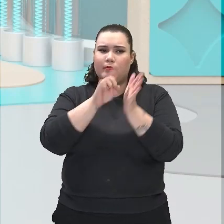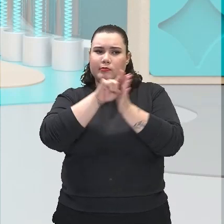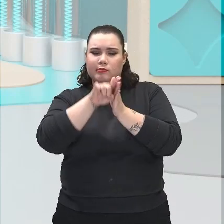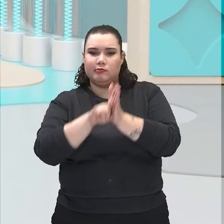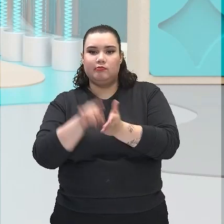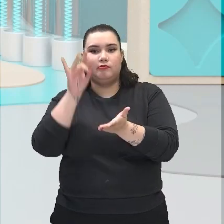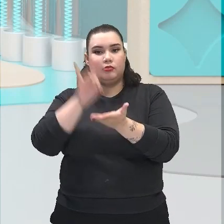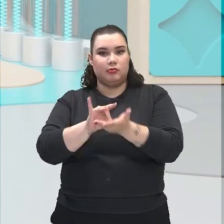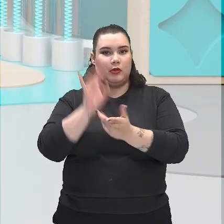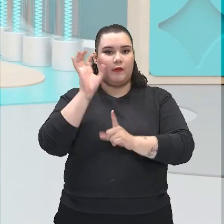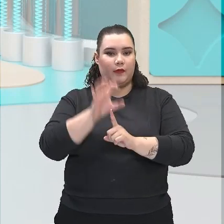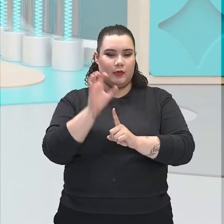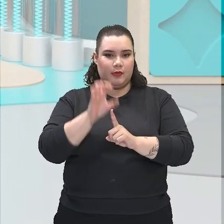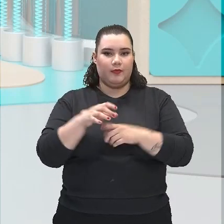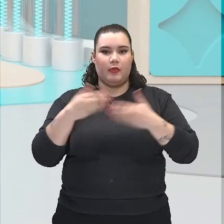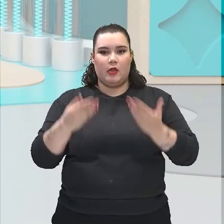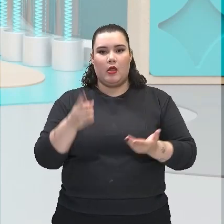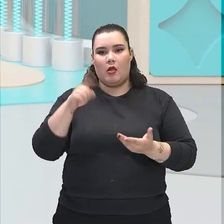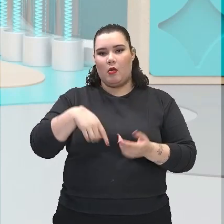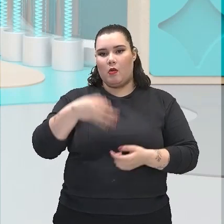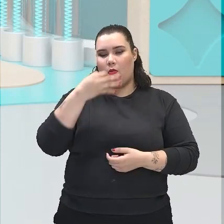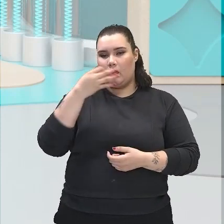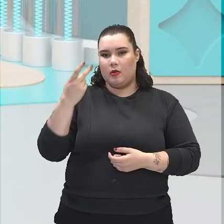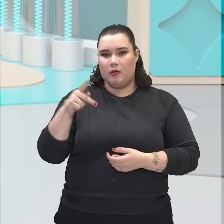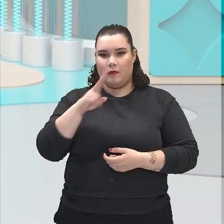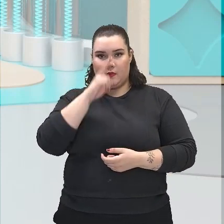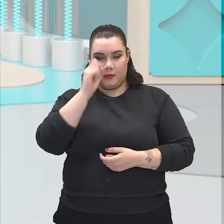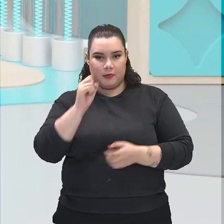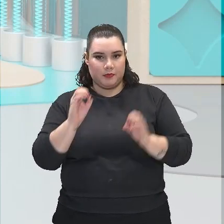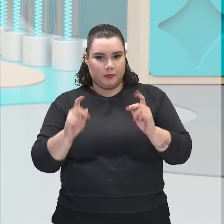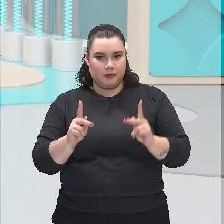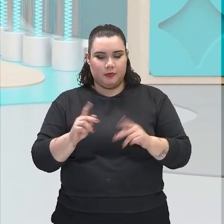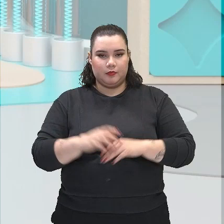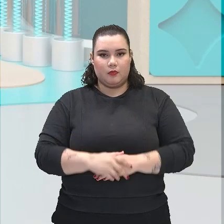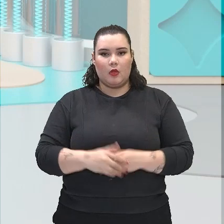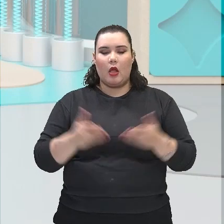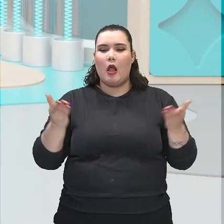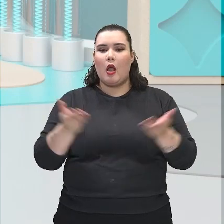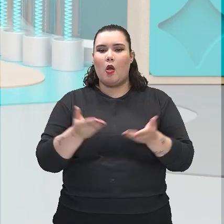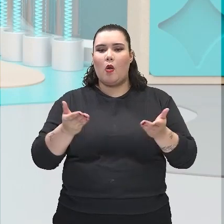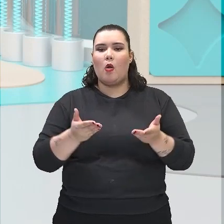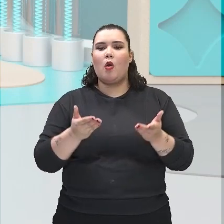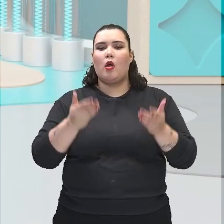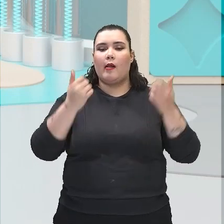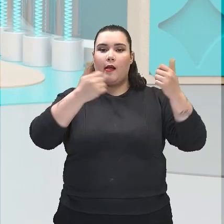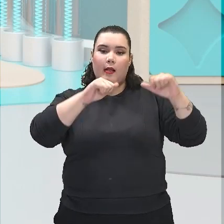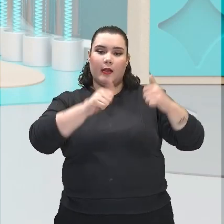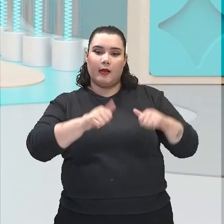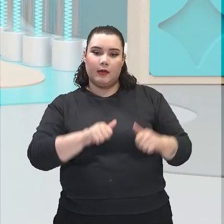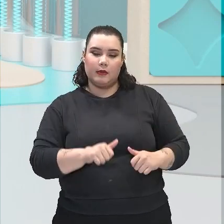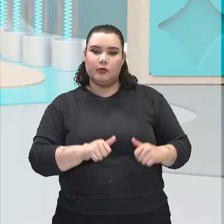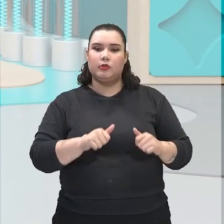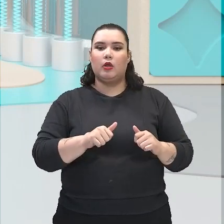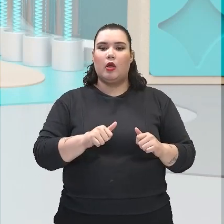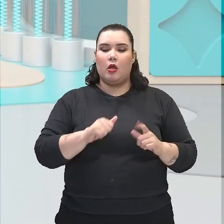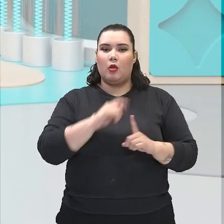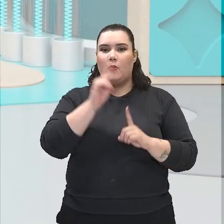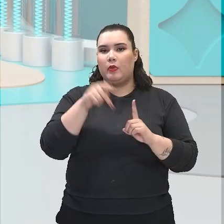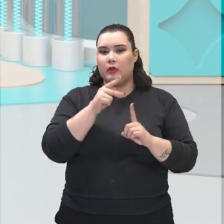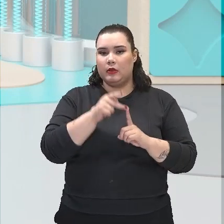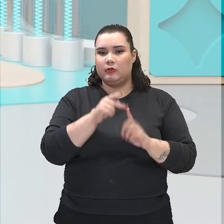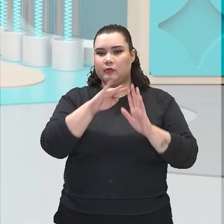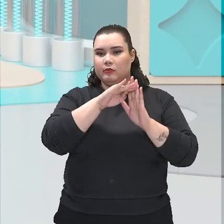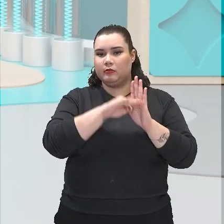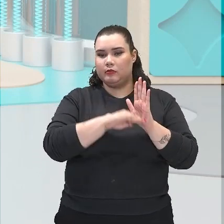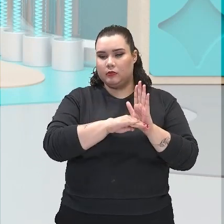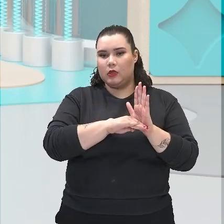influência. Ok? Esse é o argumento mais forte que ela apresentou. Agora vamos observar, vamos analisar o roteiro de planejamento do